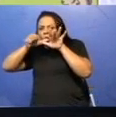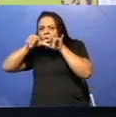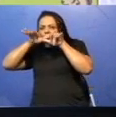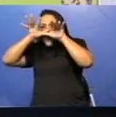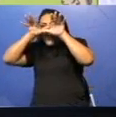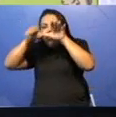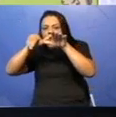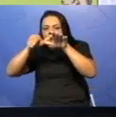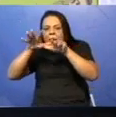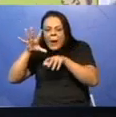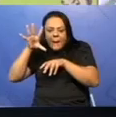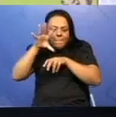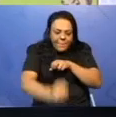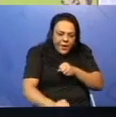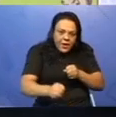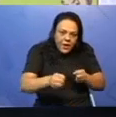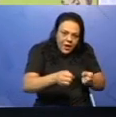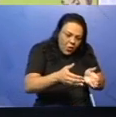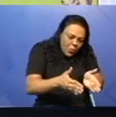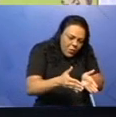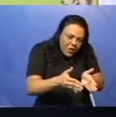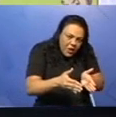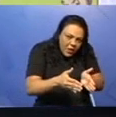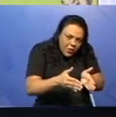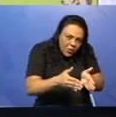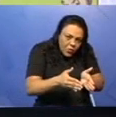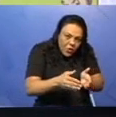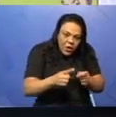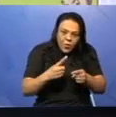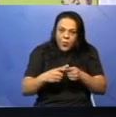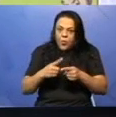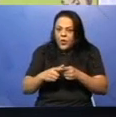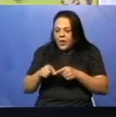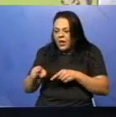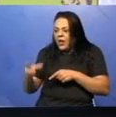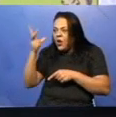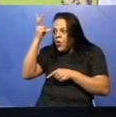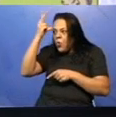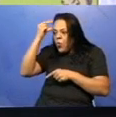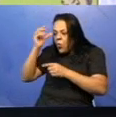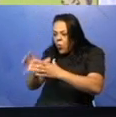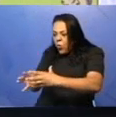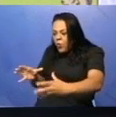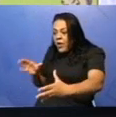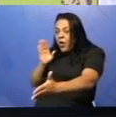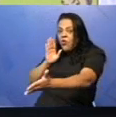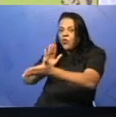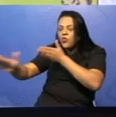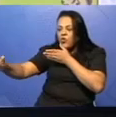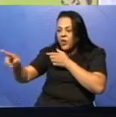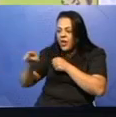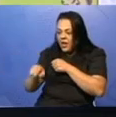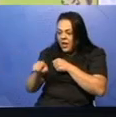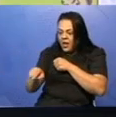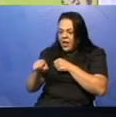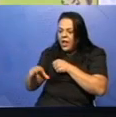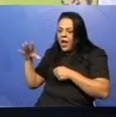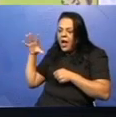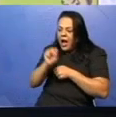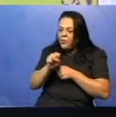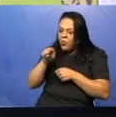curta e sobreviver os de orelha longa. Ou seja, seleção natural. O mais apto sobreviveu. O meio